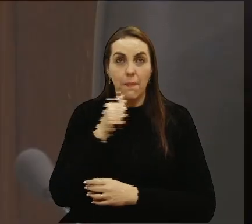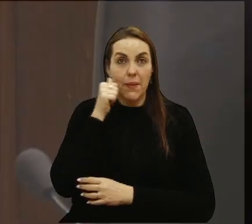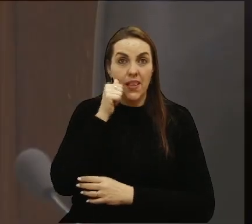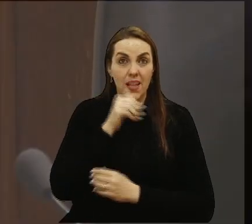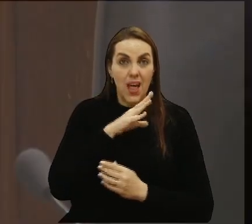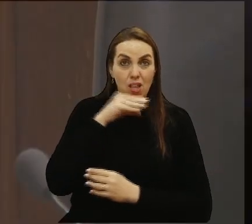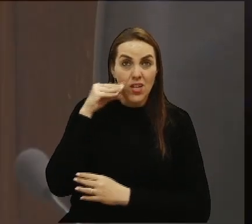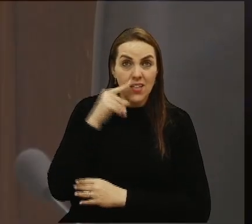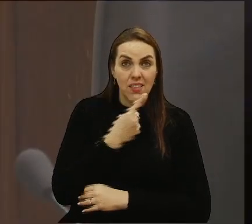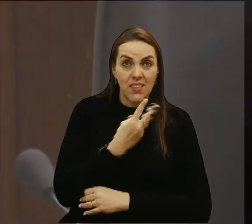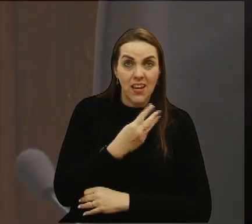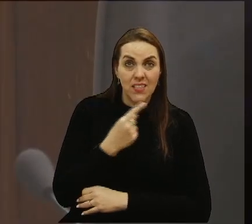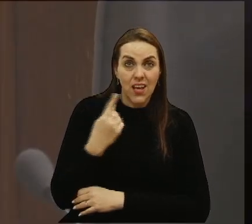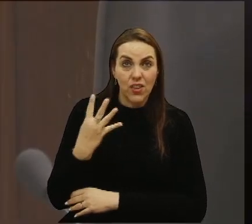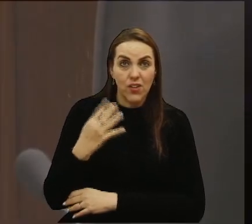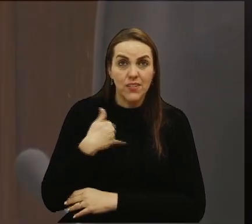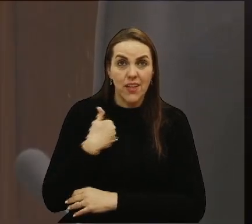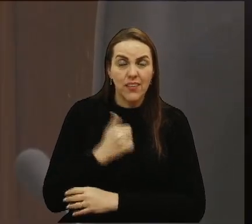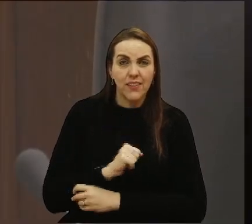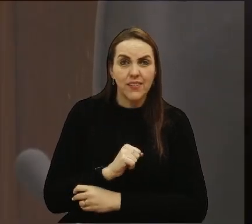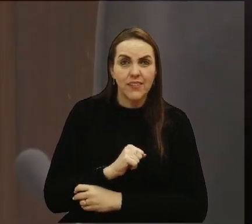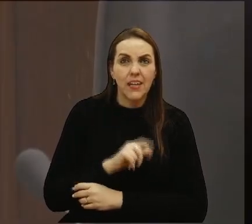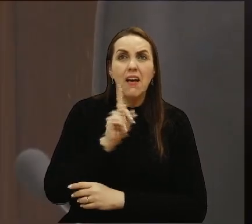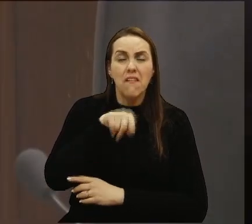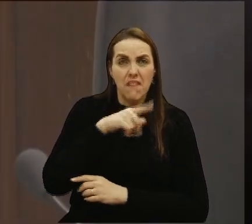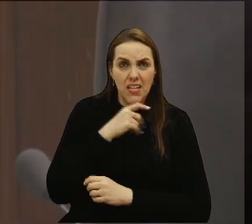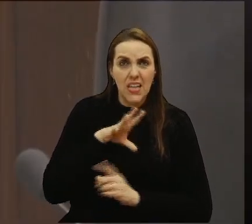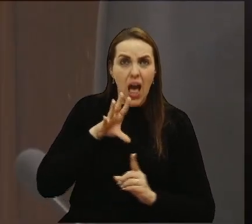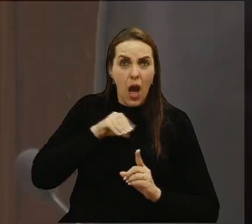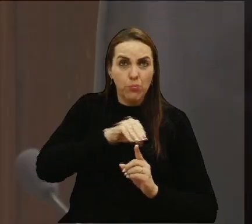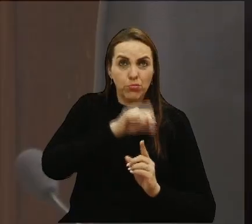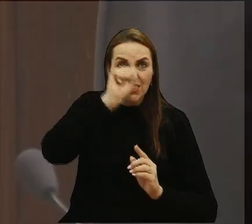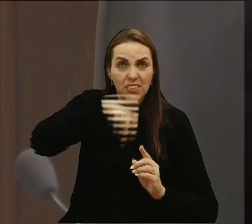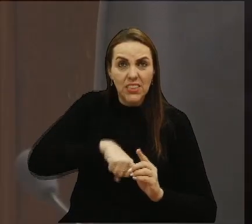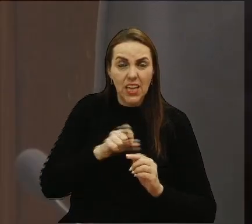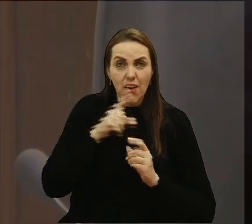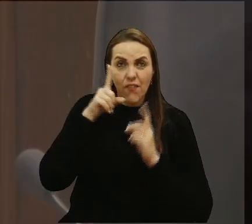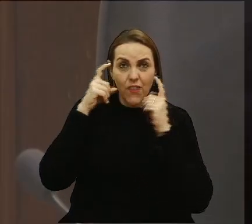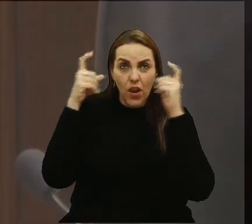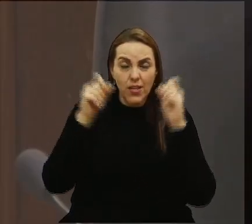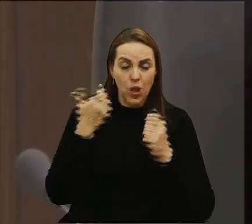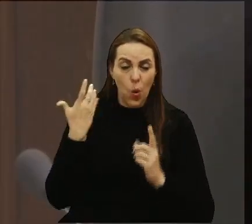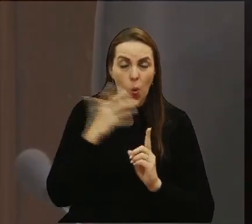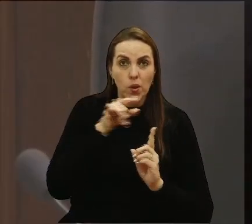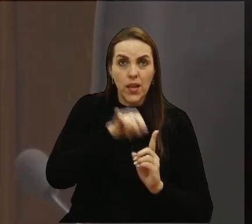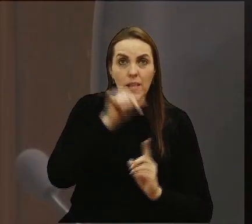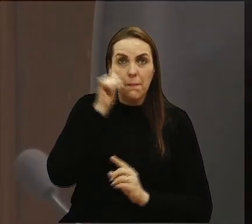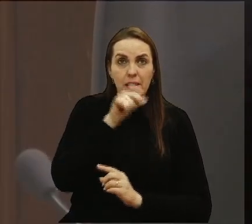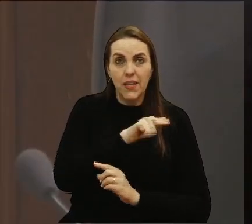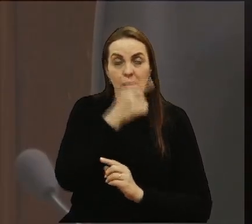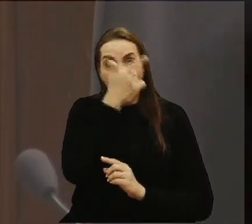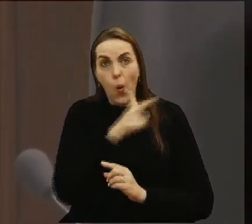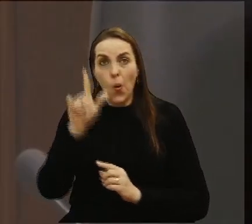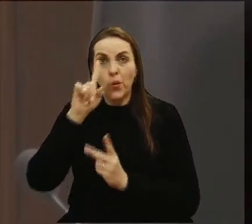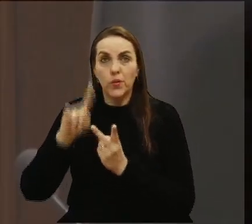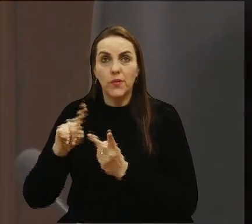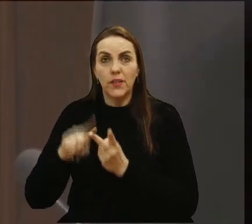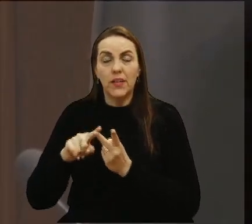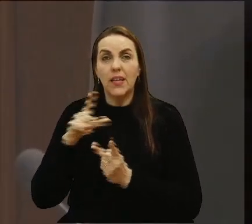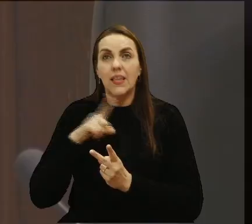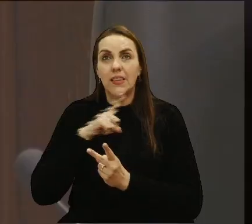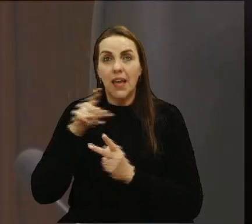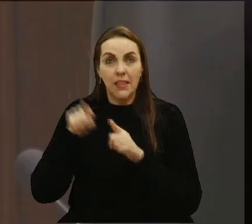de 13 e 14 anos. Incitava o abuso e a violência contra as meninas. Em outra oportunidade, olhou